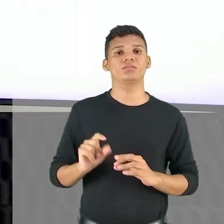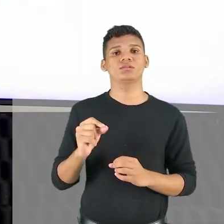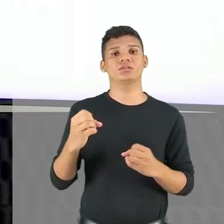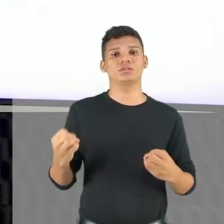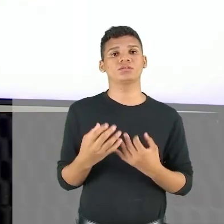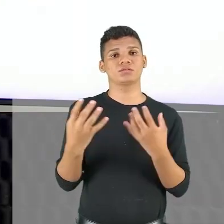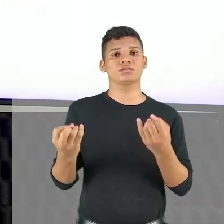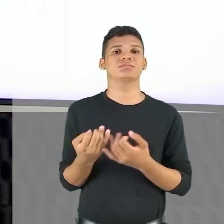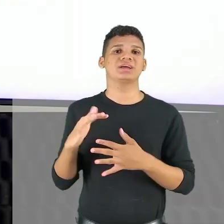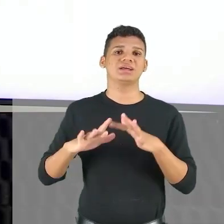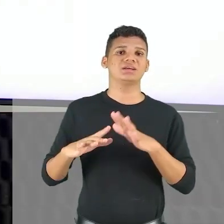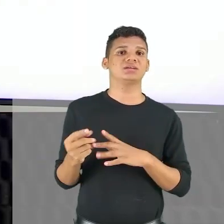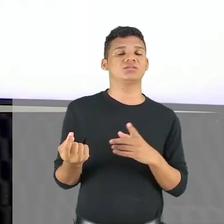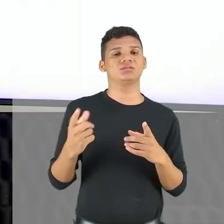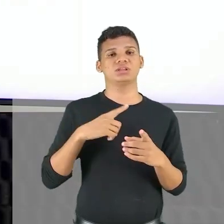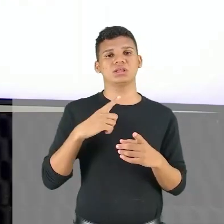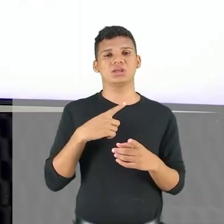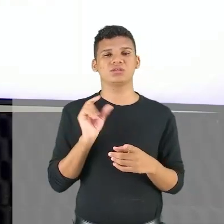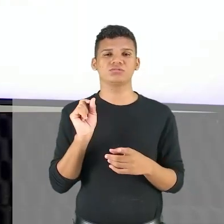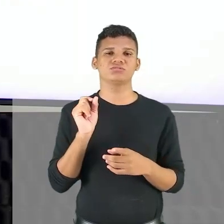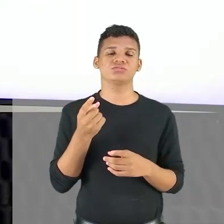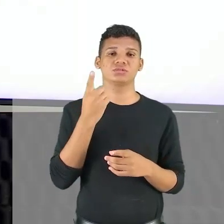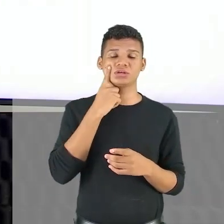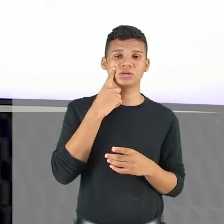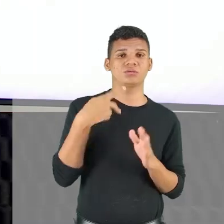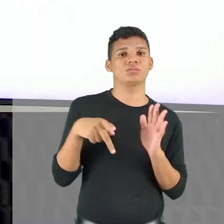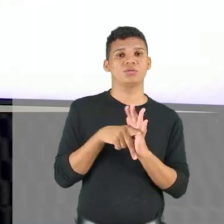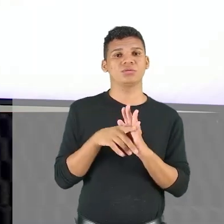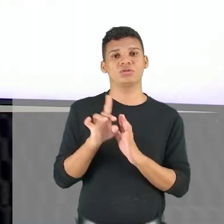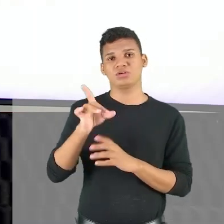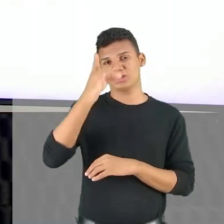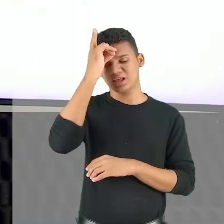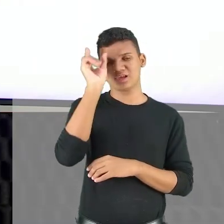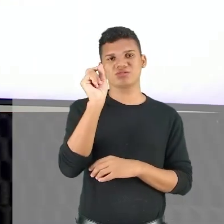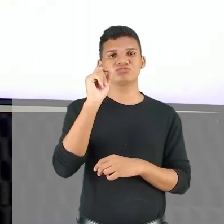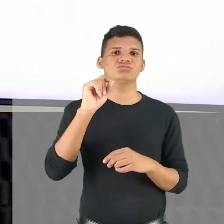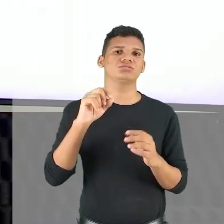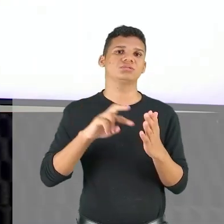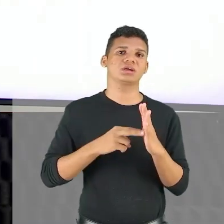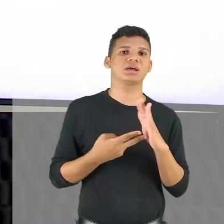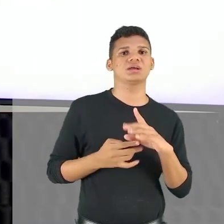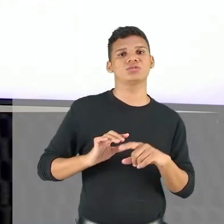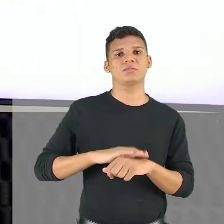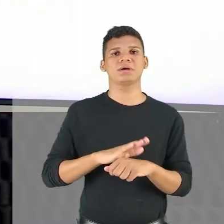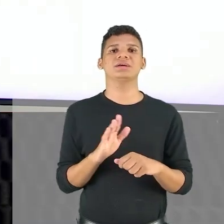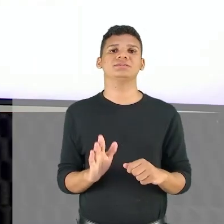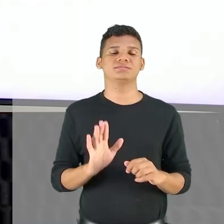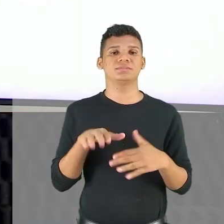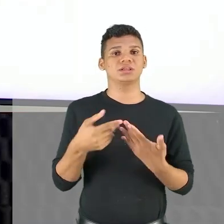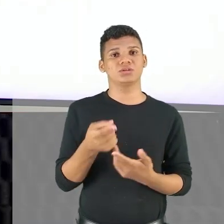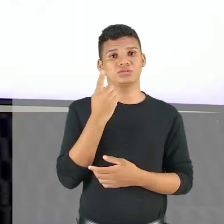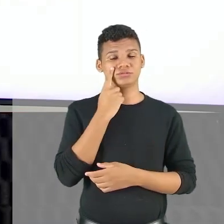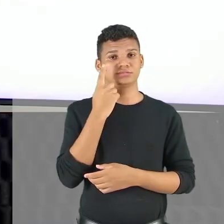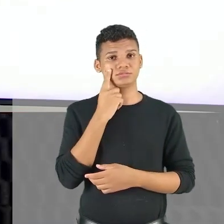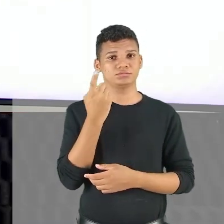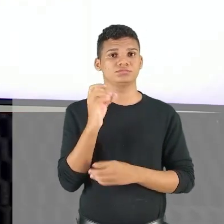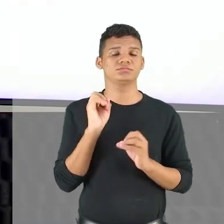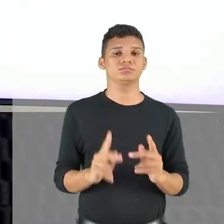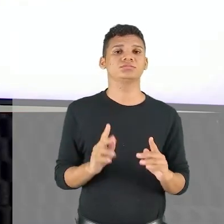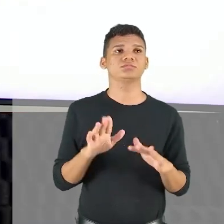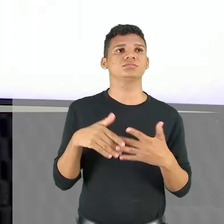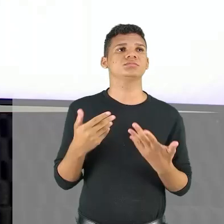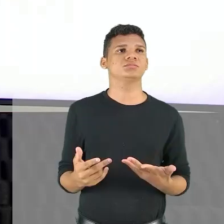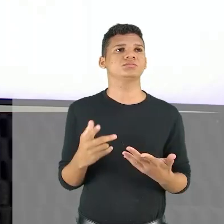expressar oposição à primeira ideia, que significa mas, tá? Existem outras conjunções na língua espanhola, fica de olho nisso aí.